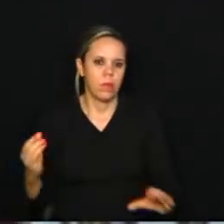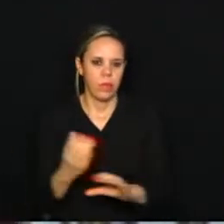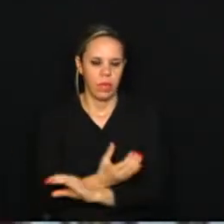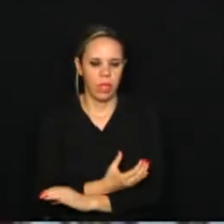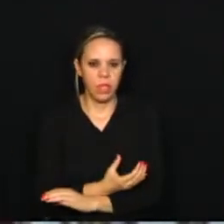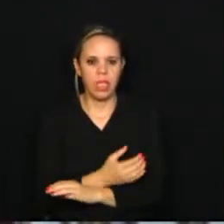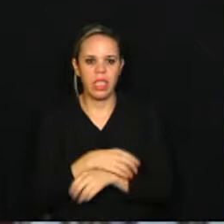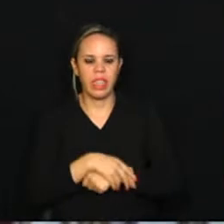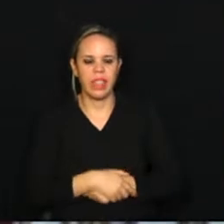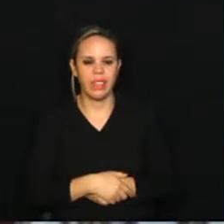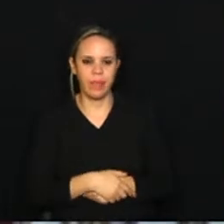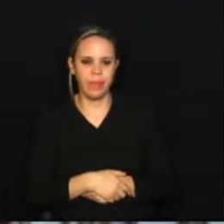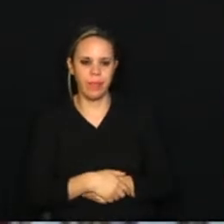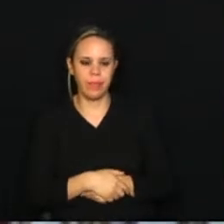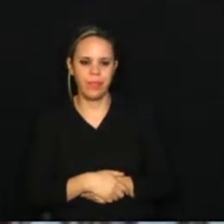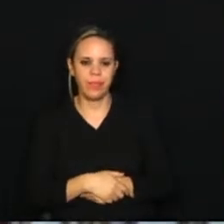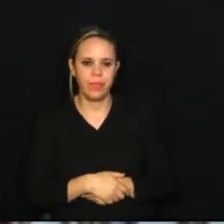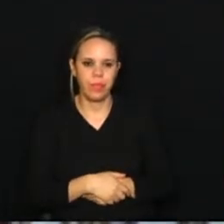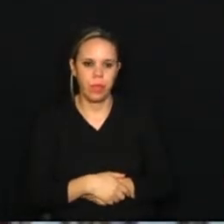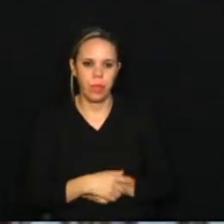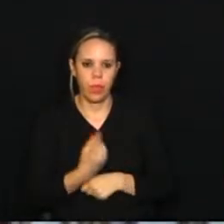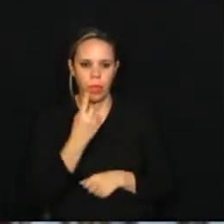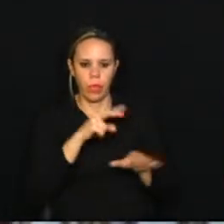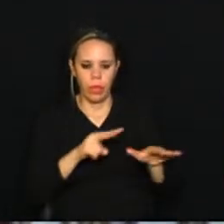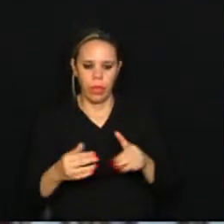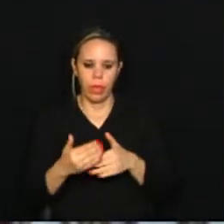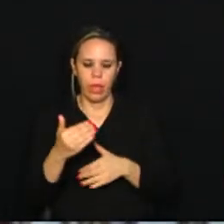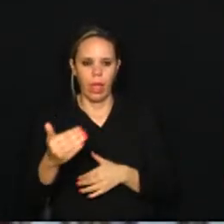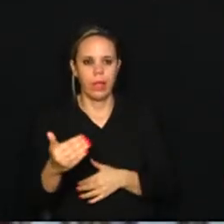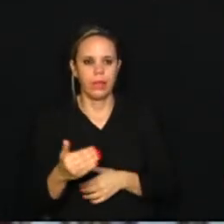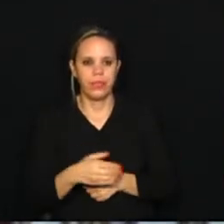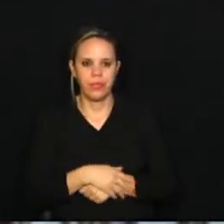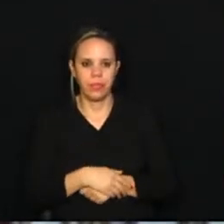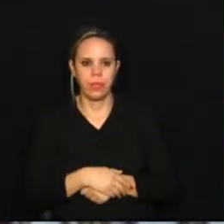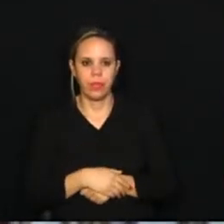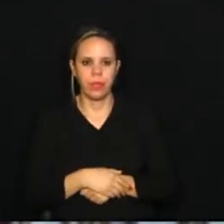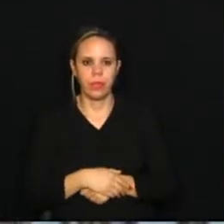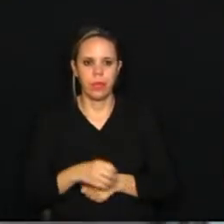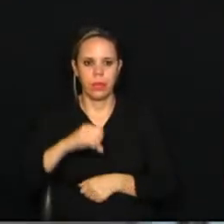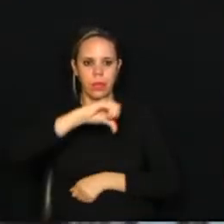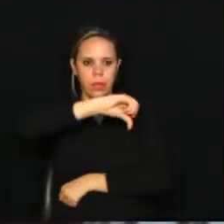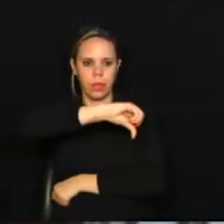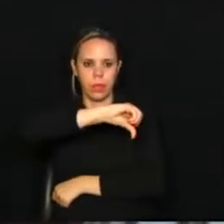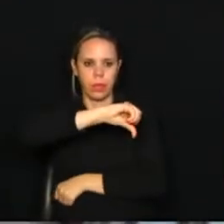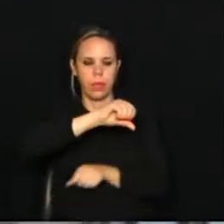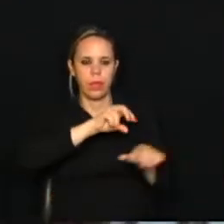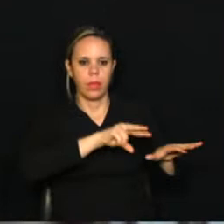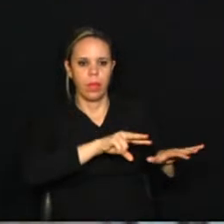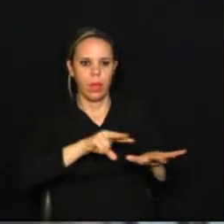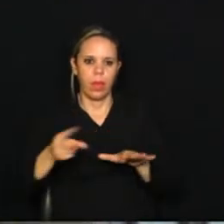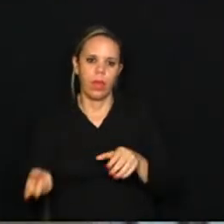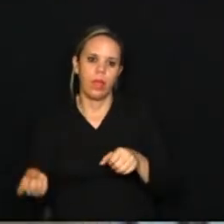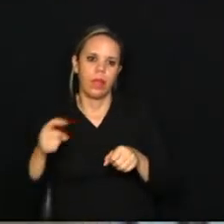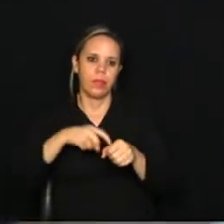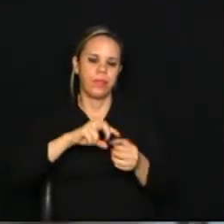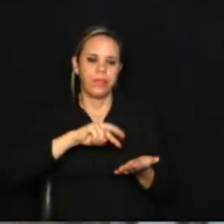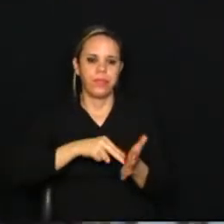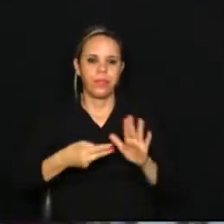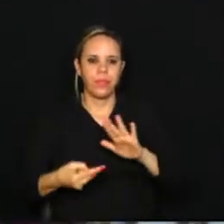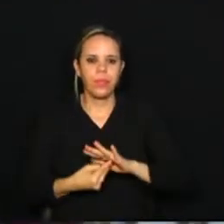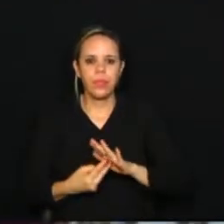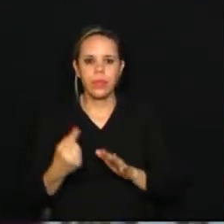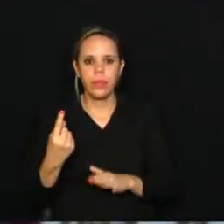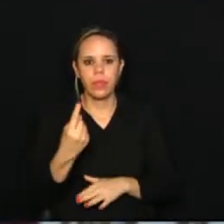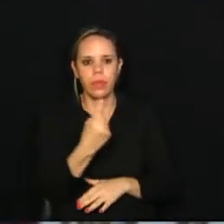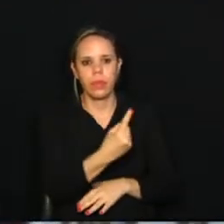né, com mais uma semana. A nona semana de retorno significa que cada